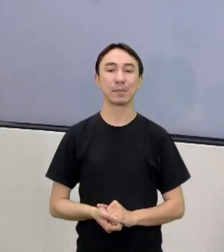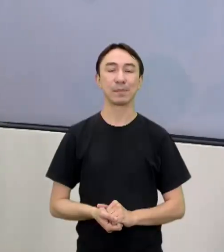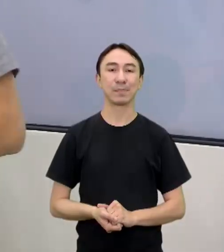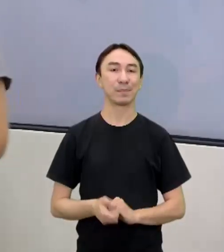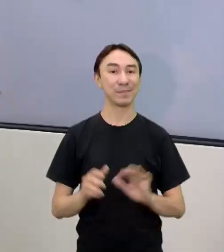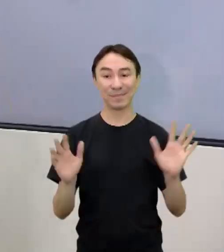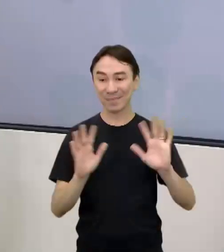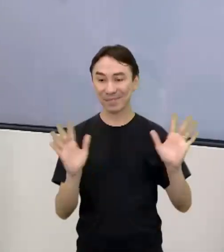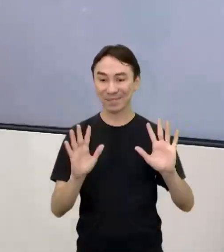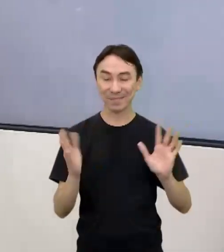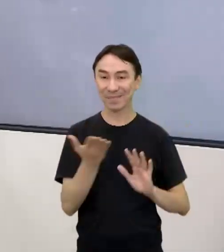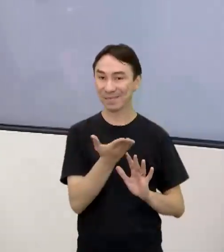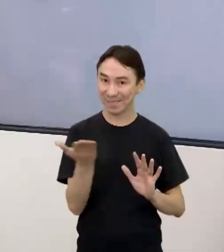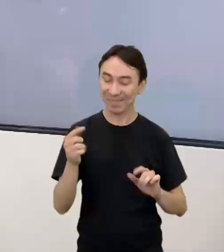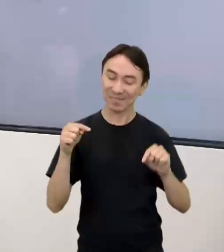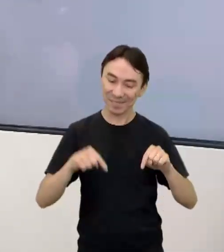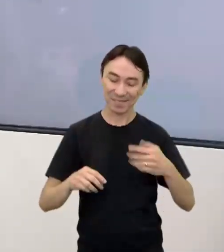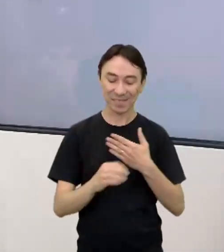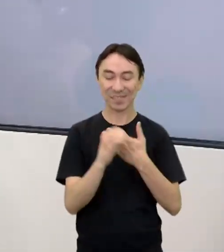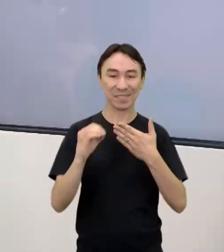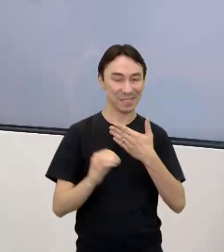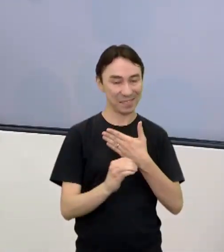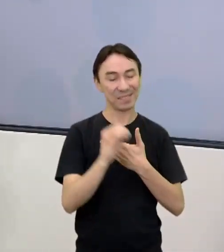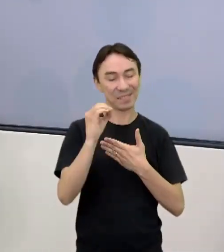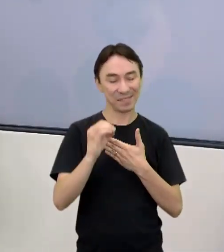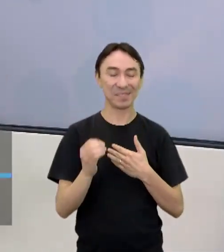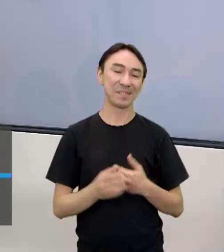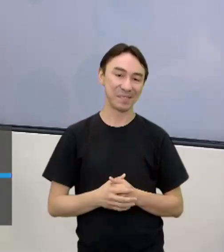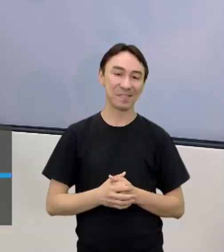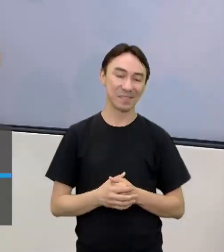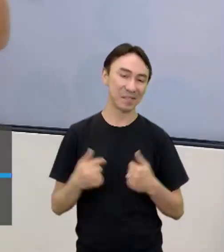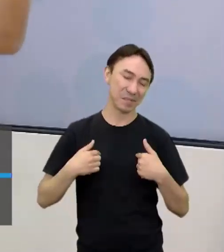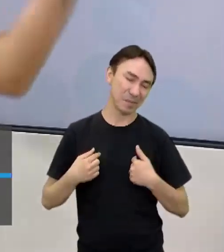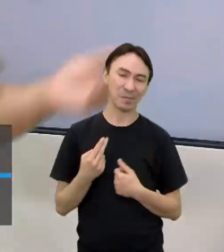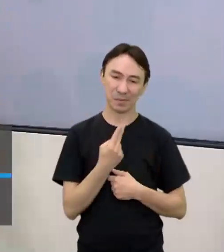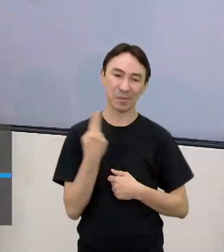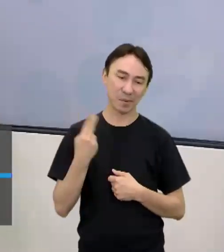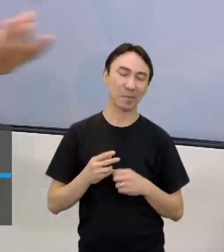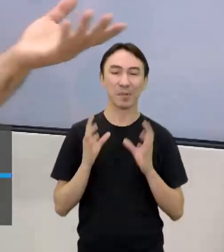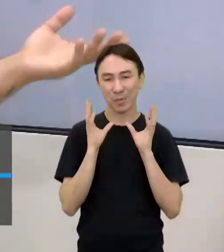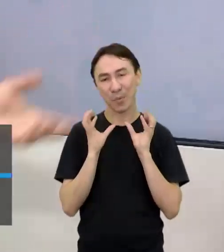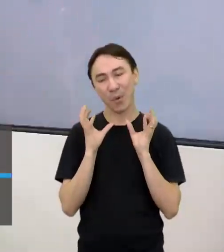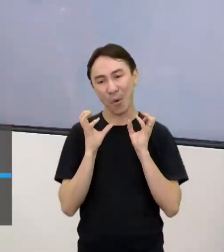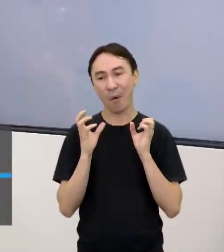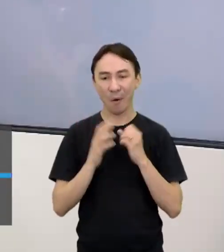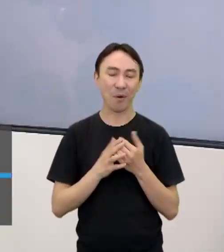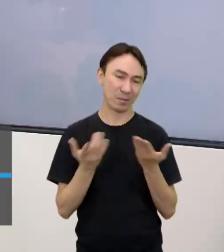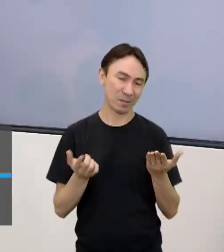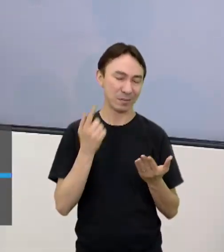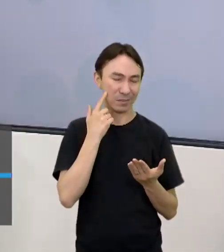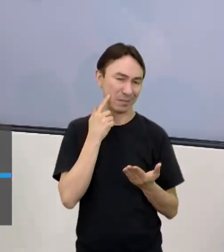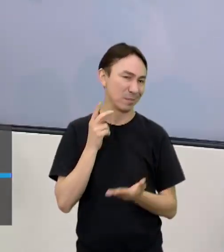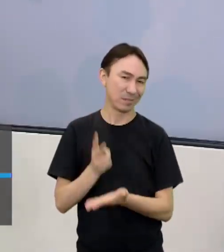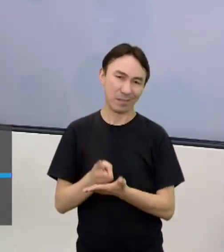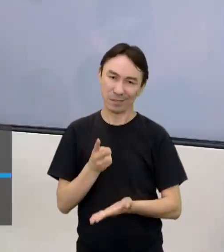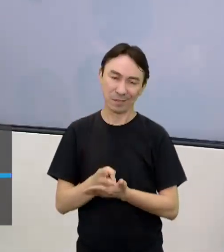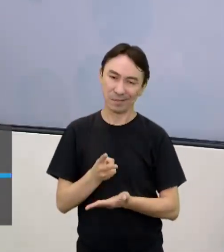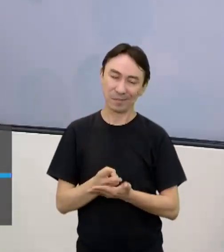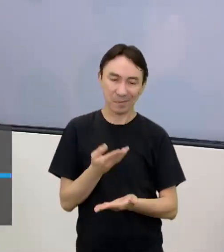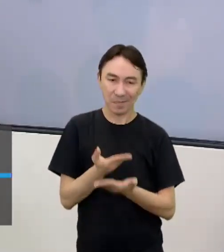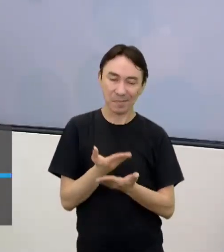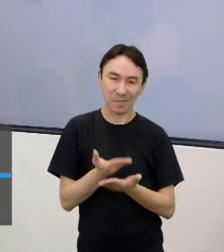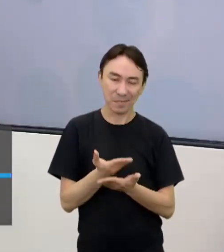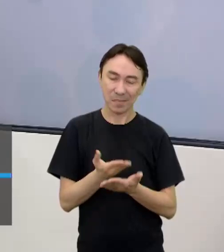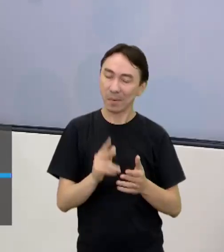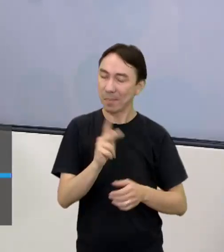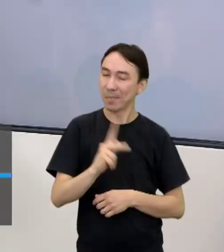Olá, sejam muito bem-vindos ao Centro de Mídias da Educação de São Paulo. Eu sou o Tony de sempre, seu professor de matemática, e eu tô aqui hoje